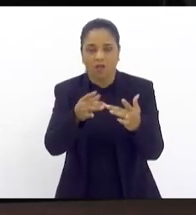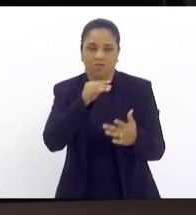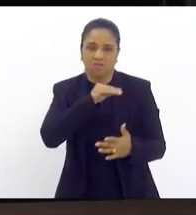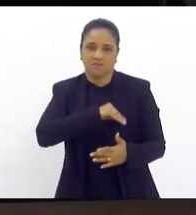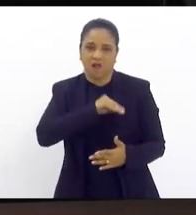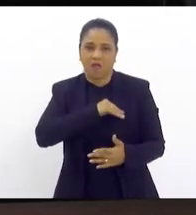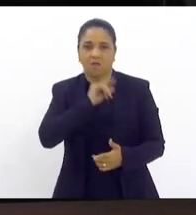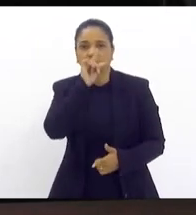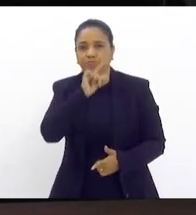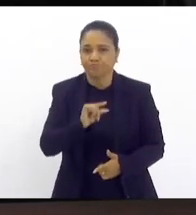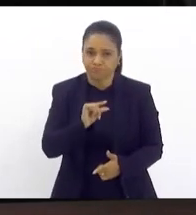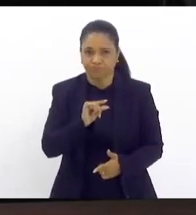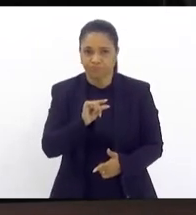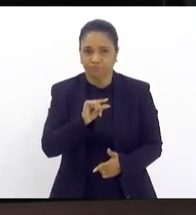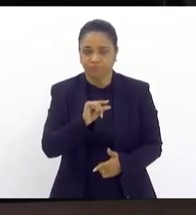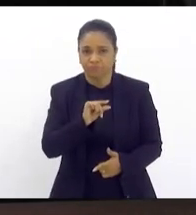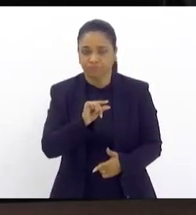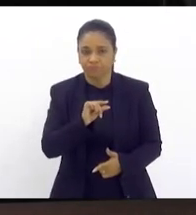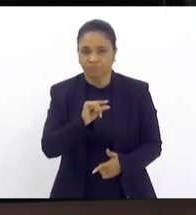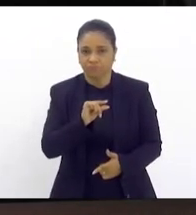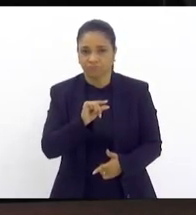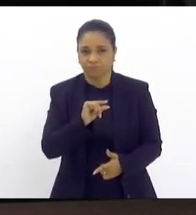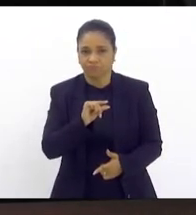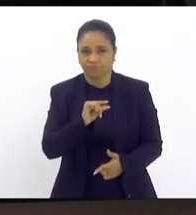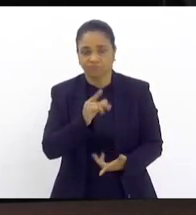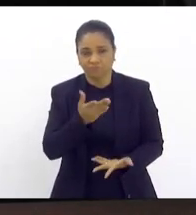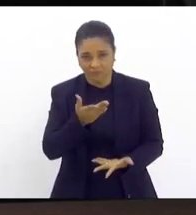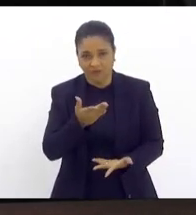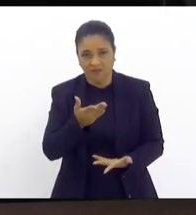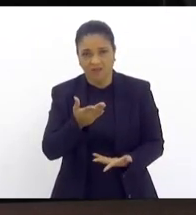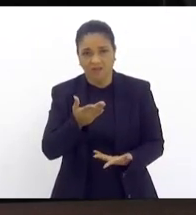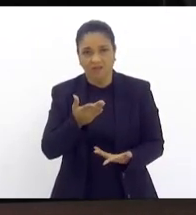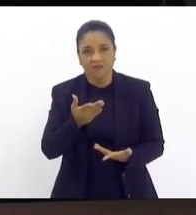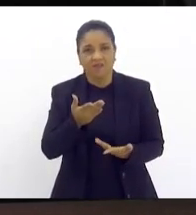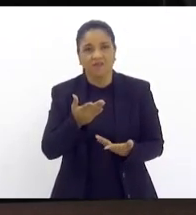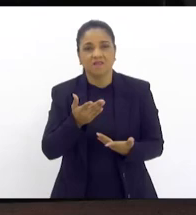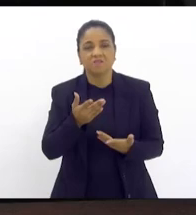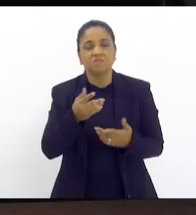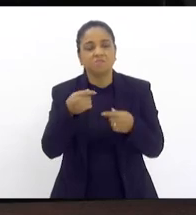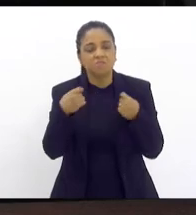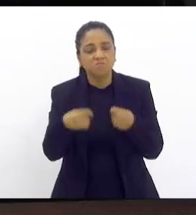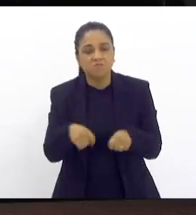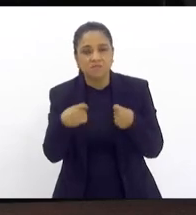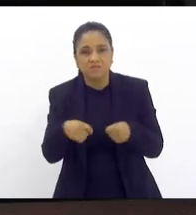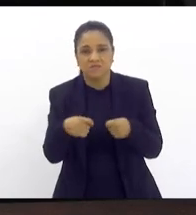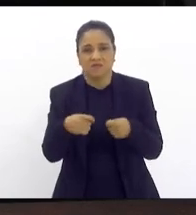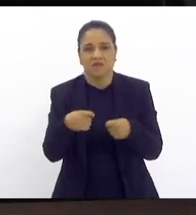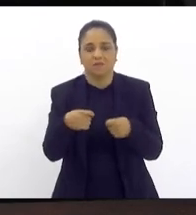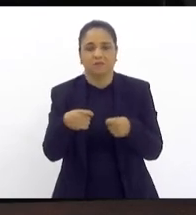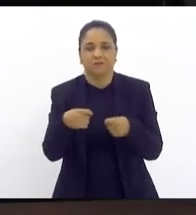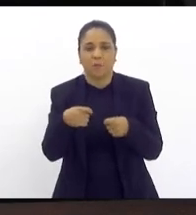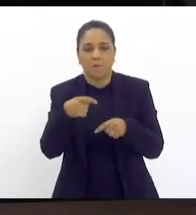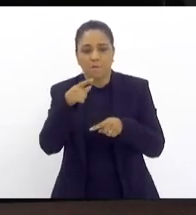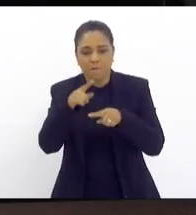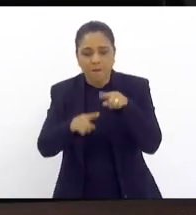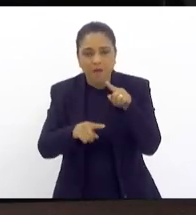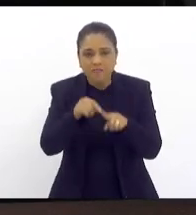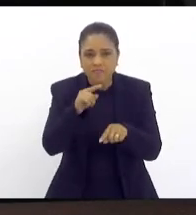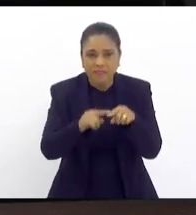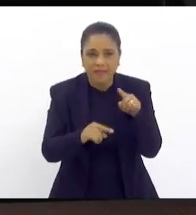precisamos ver aí tantas tanto os aspectos materiais Como os